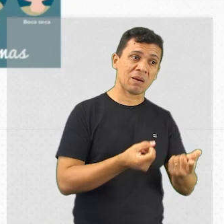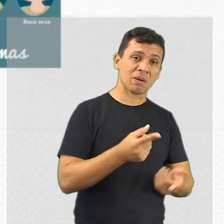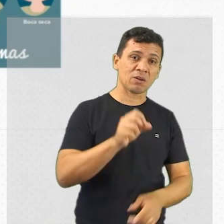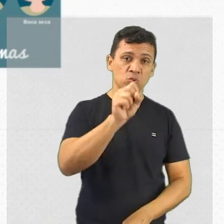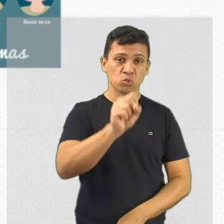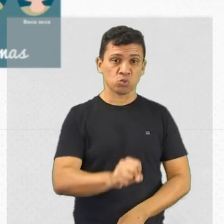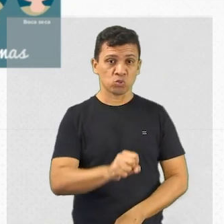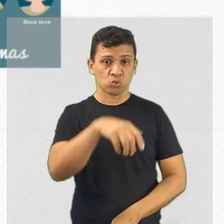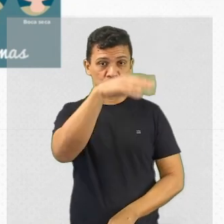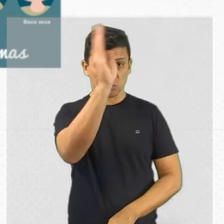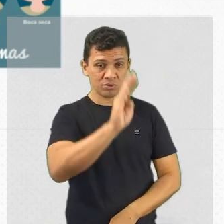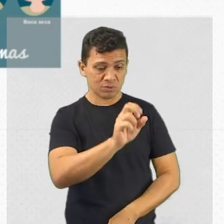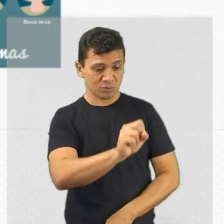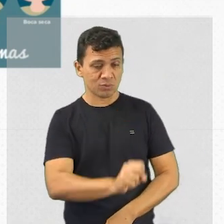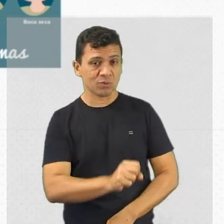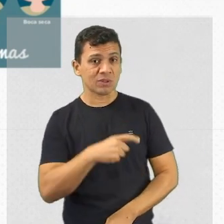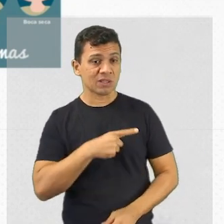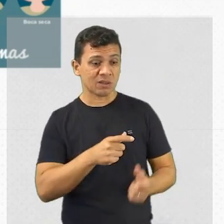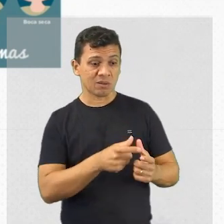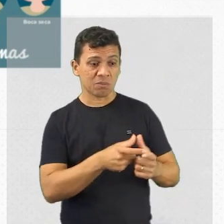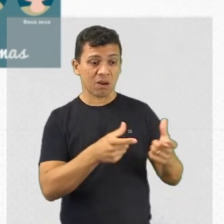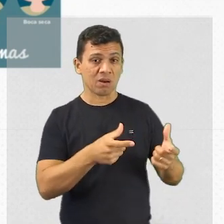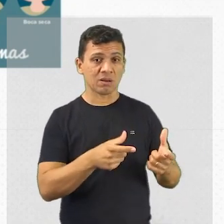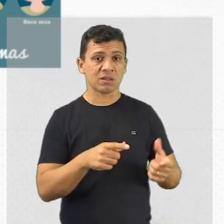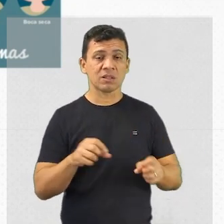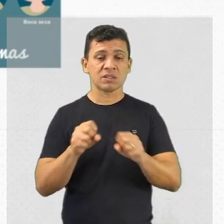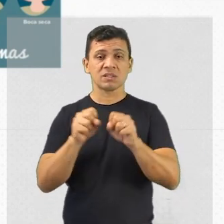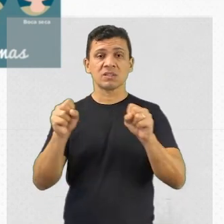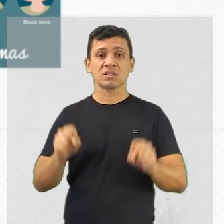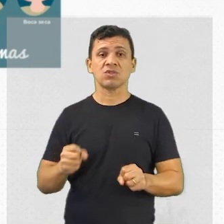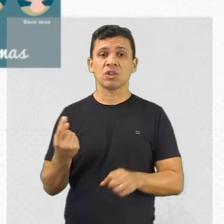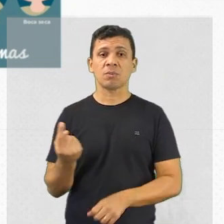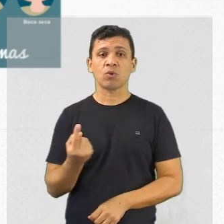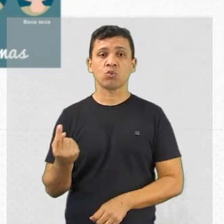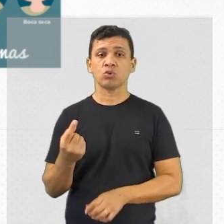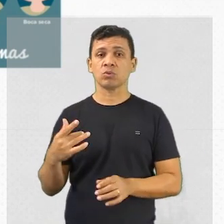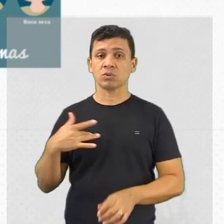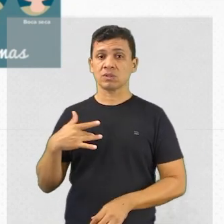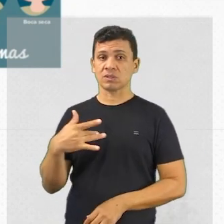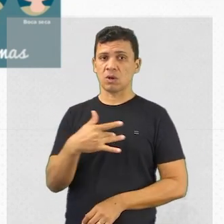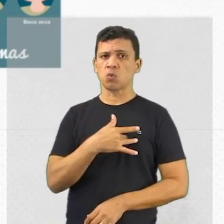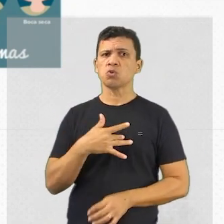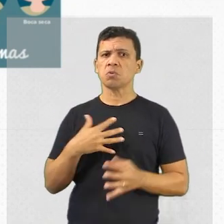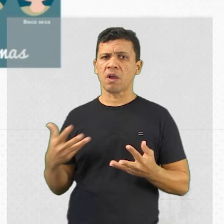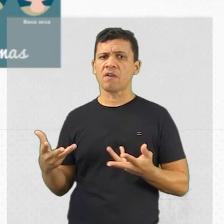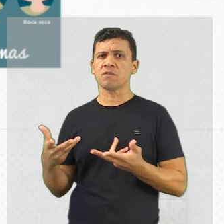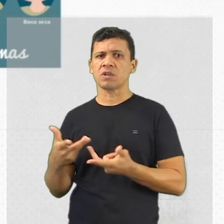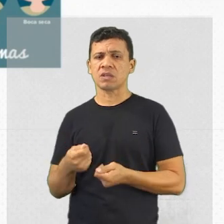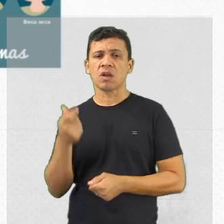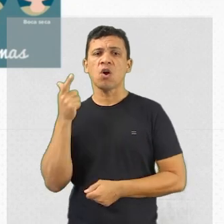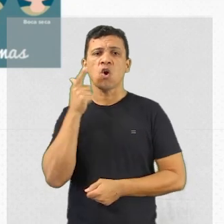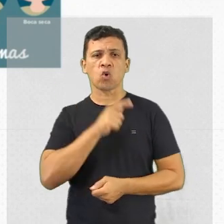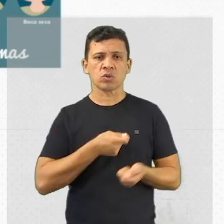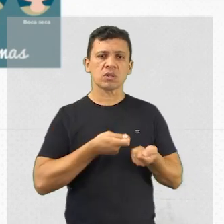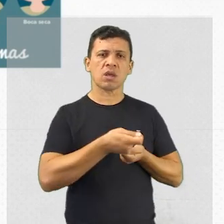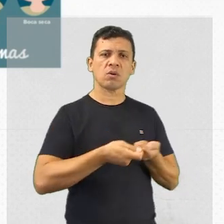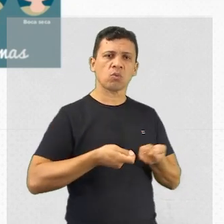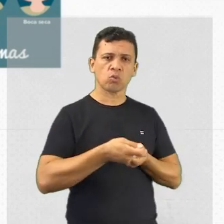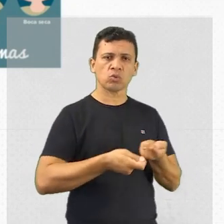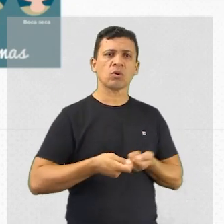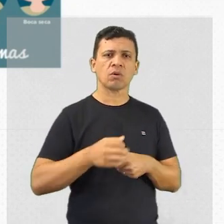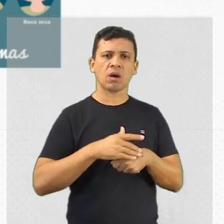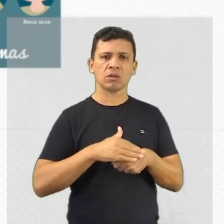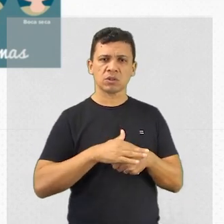do país, mas aí o SUS, né, nosso Sistema Único de Saúde, pela sua eficiência, ele consegue conter ali